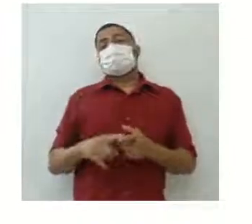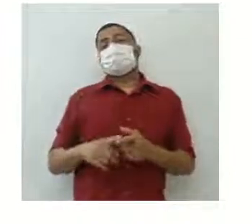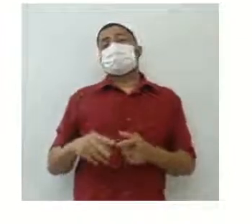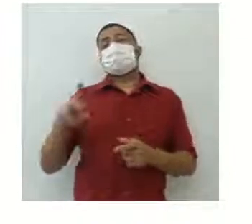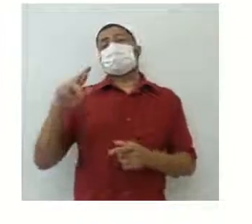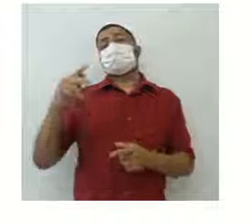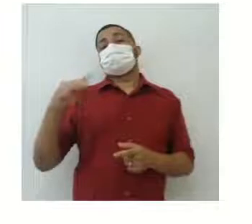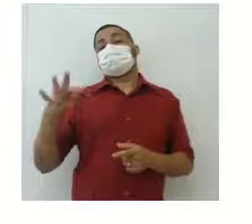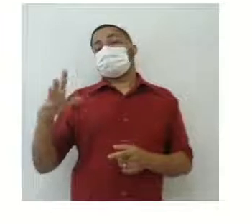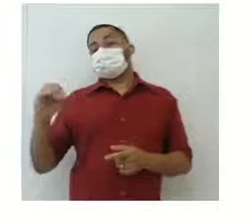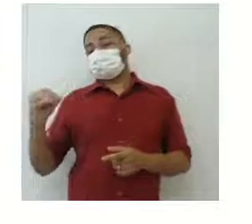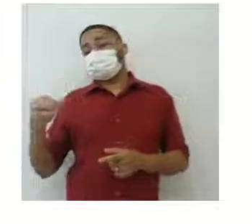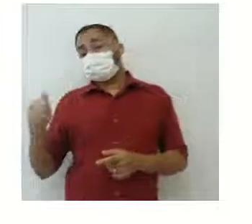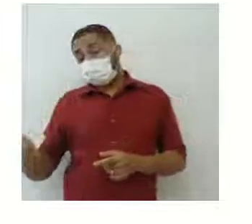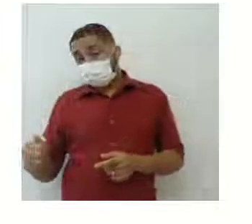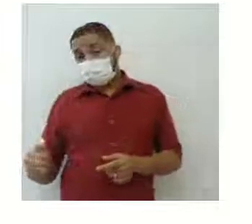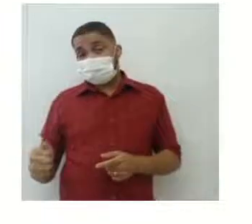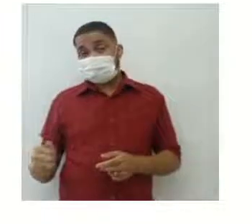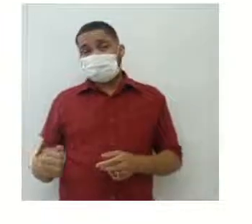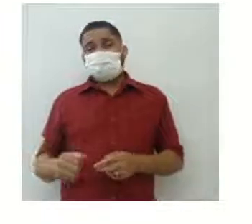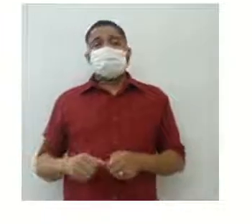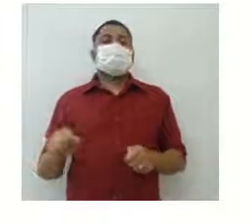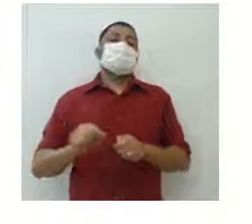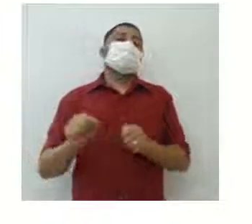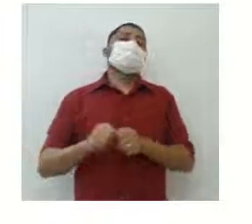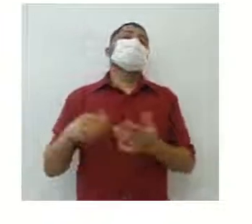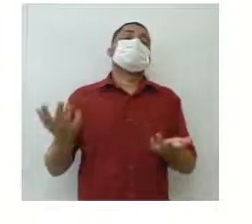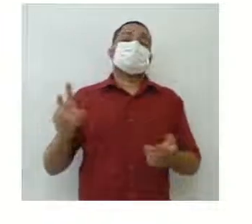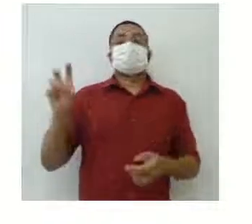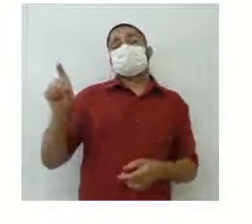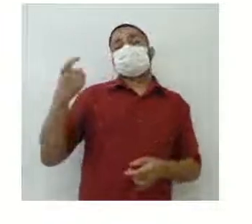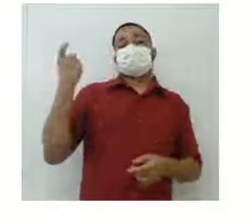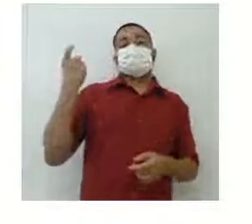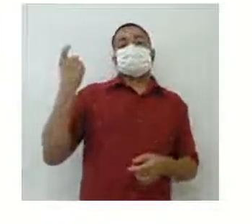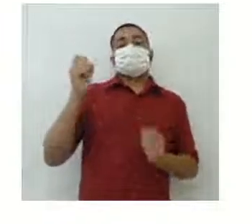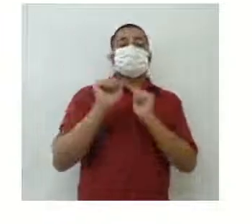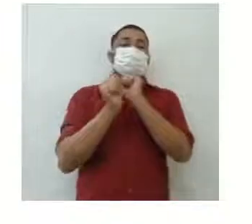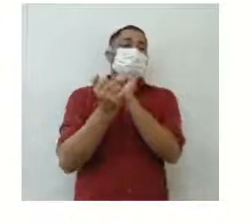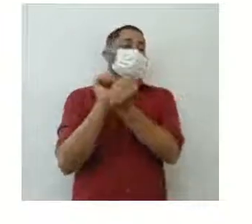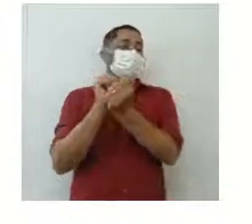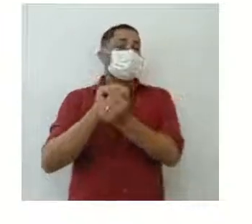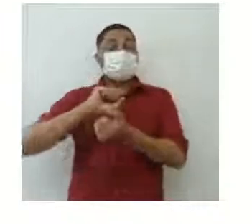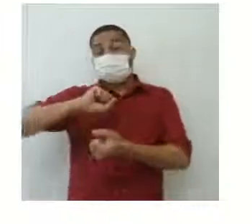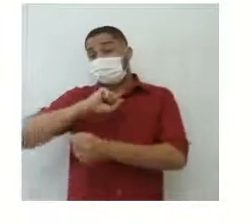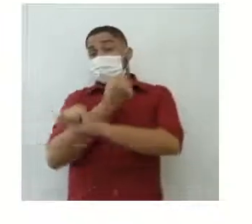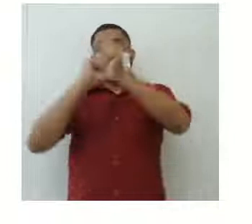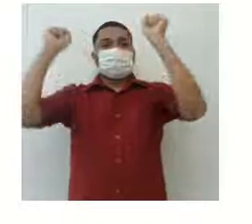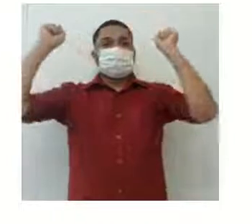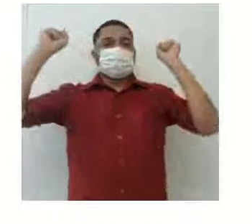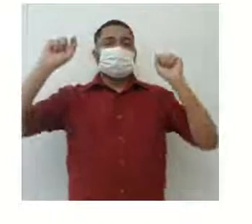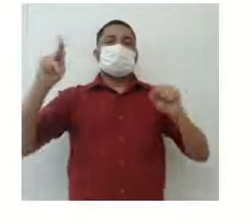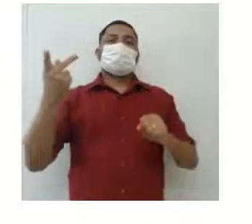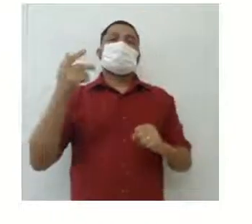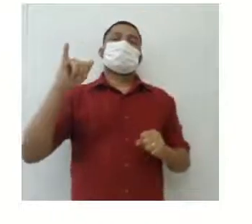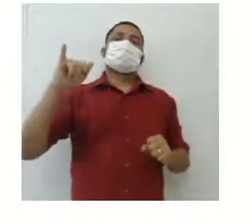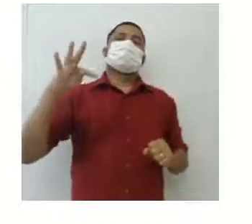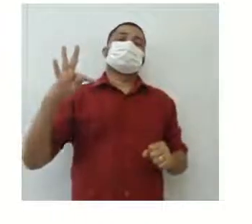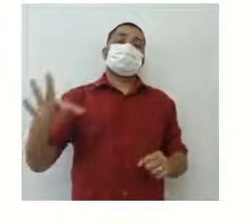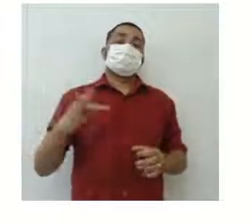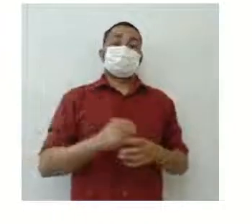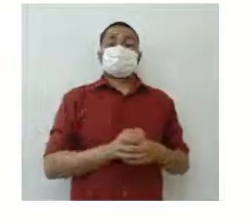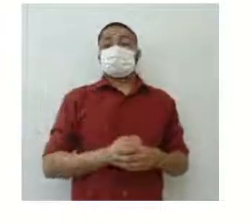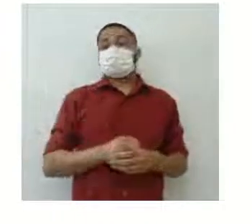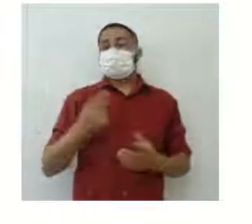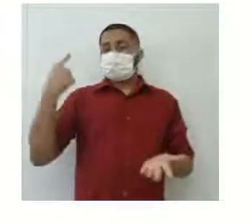república dirigida por quê? Por ex-escravos, né? Então a grande revolução haitiana é considerada